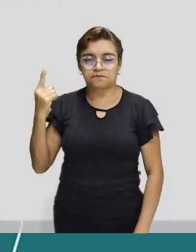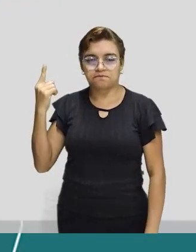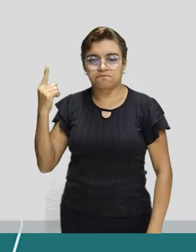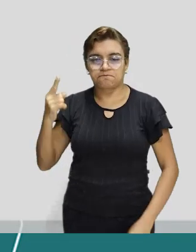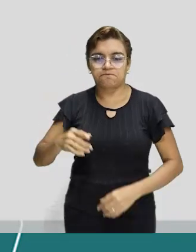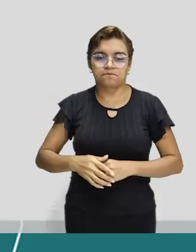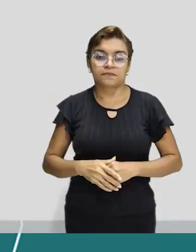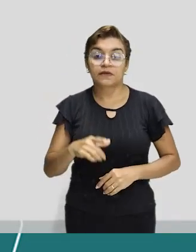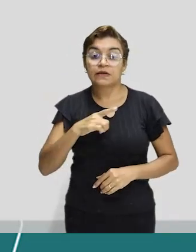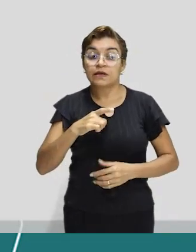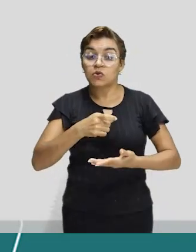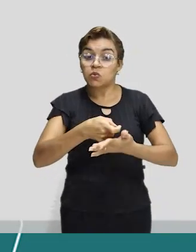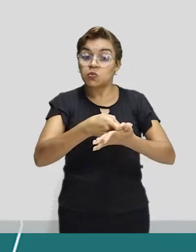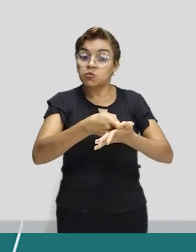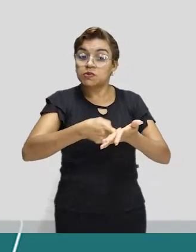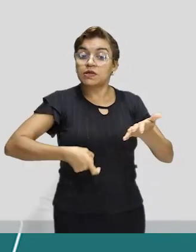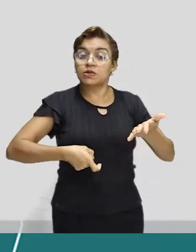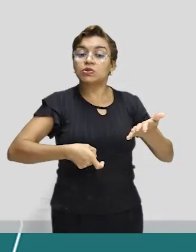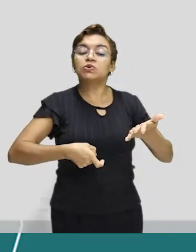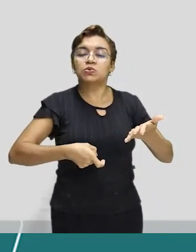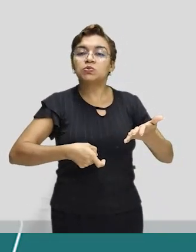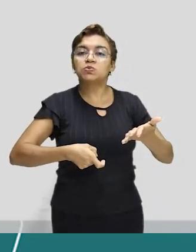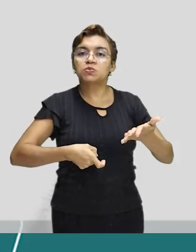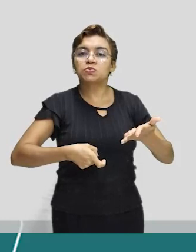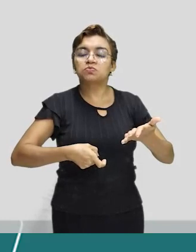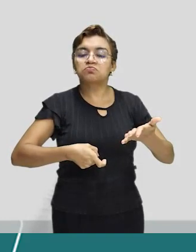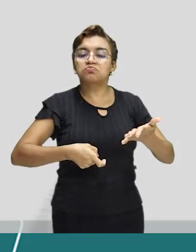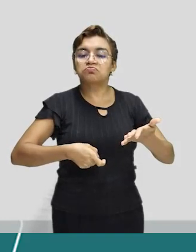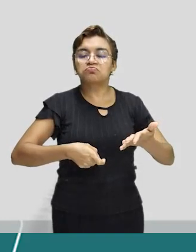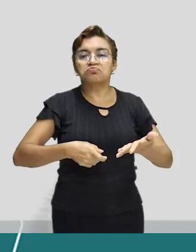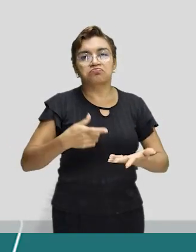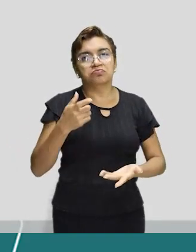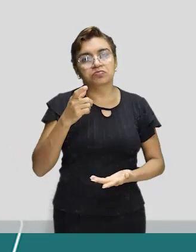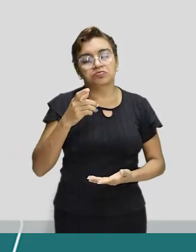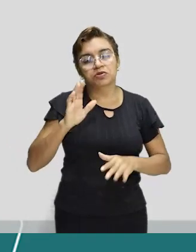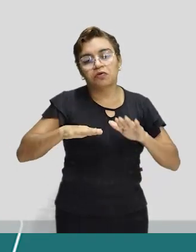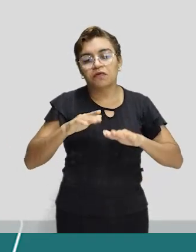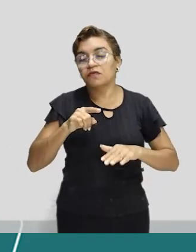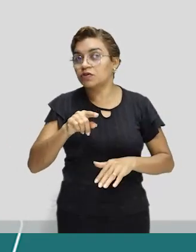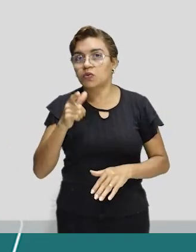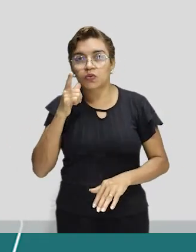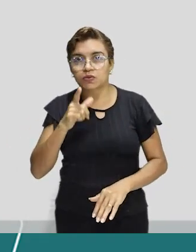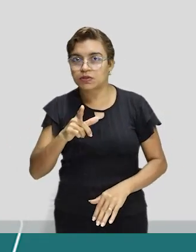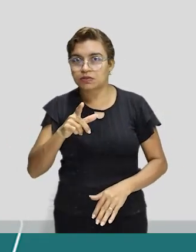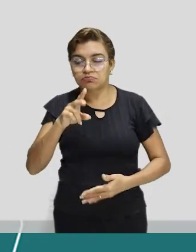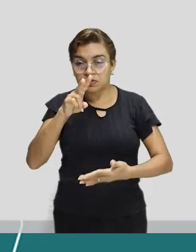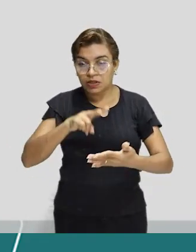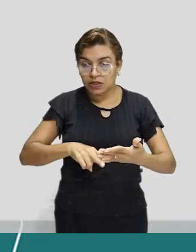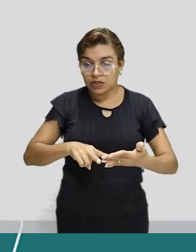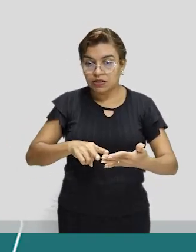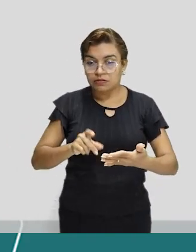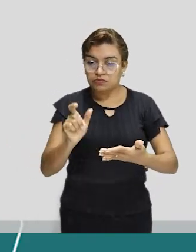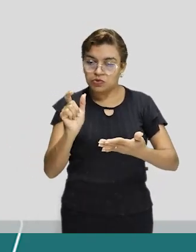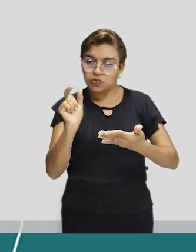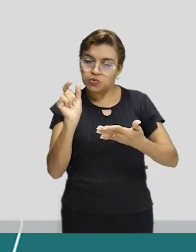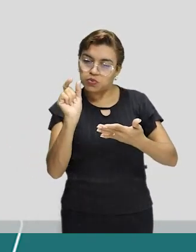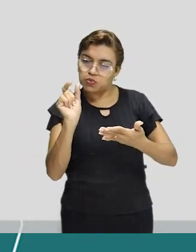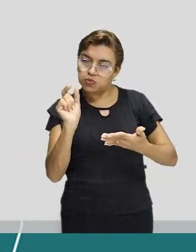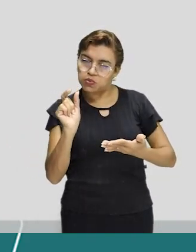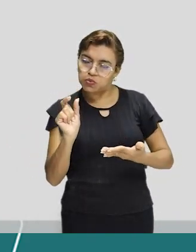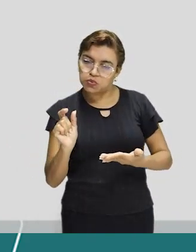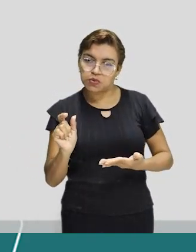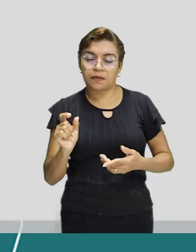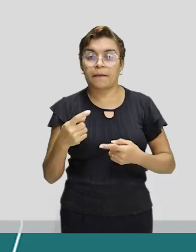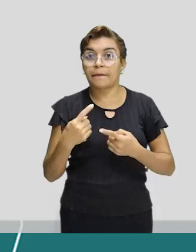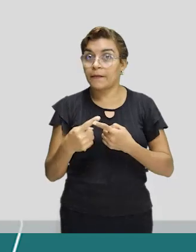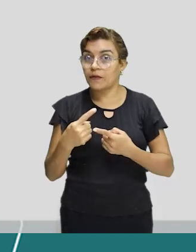Aqui tem um texto, provavelmente vocês não vão conseguir ler o que está escrito nas letrinhas, e é de propósito isso,